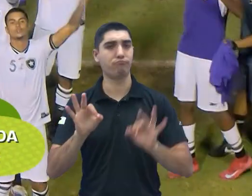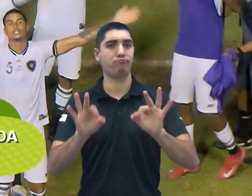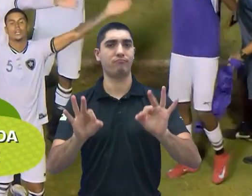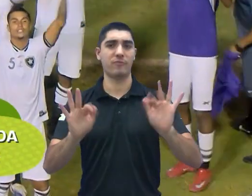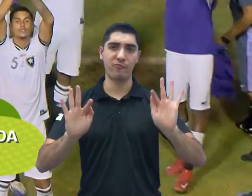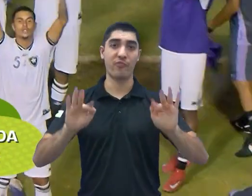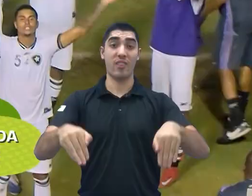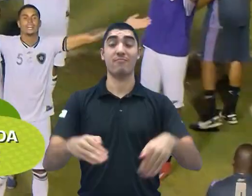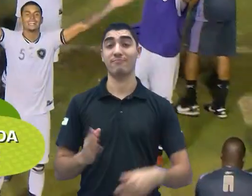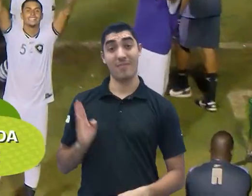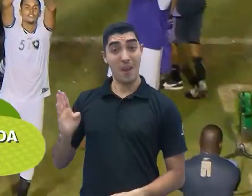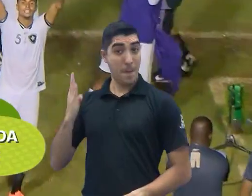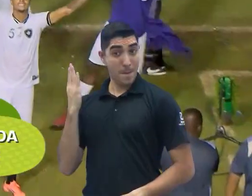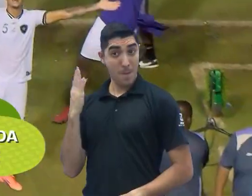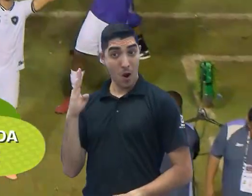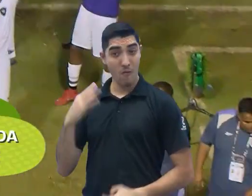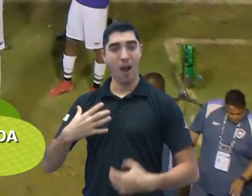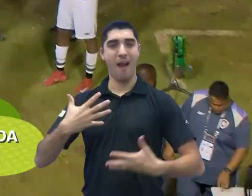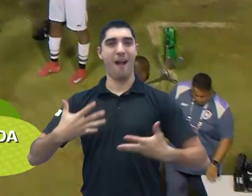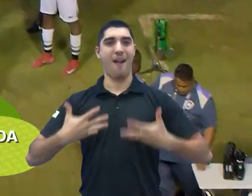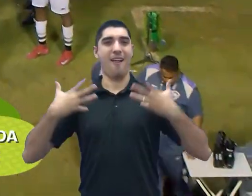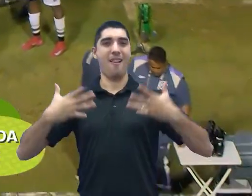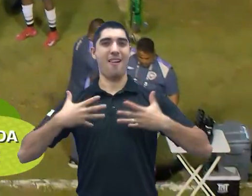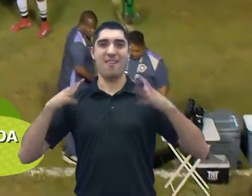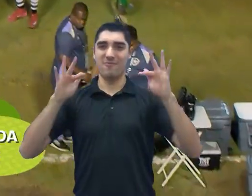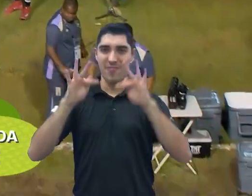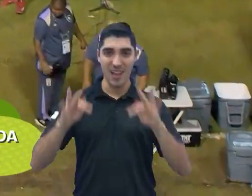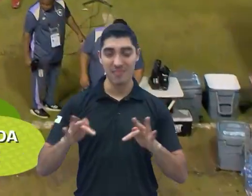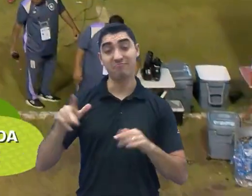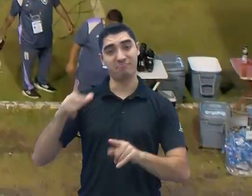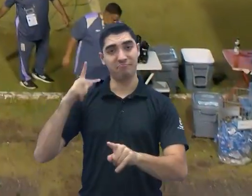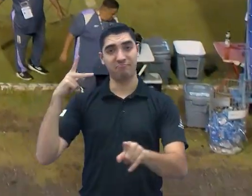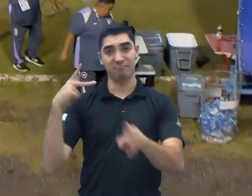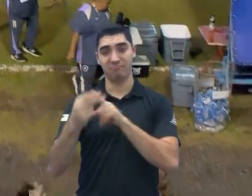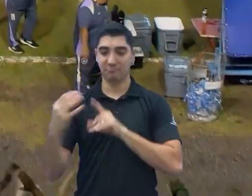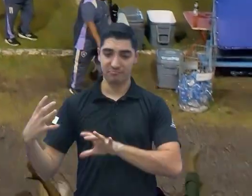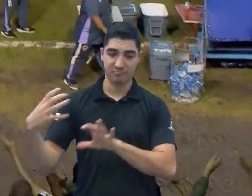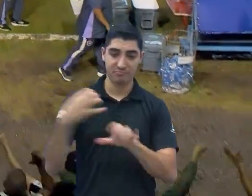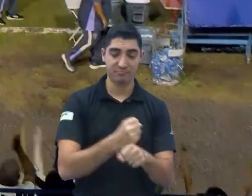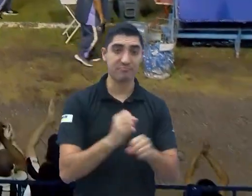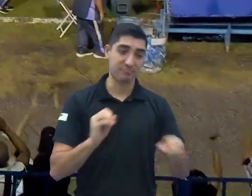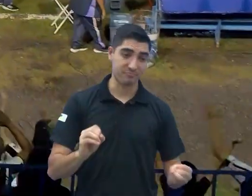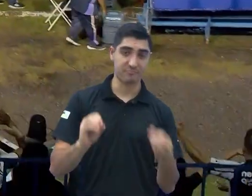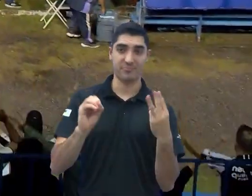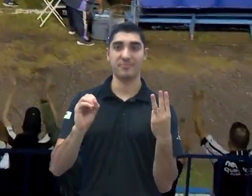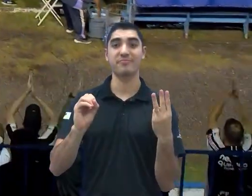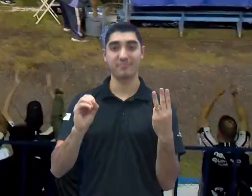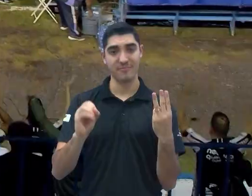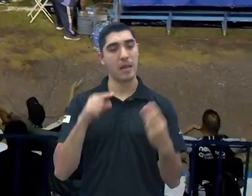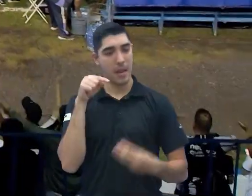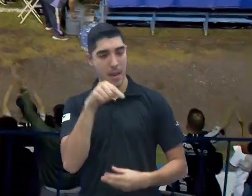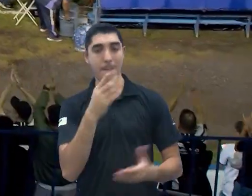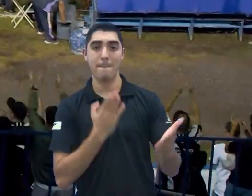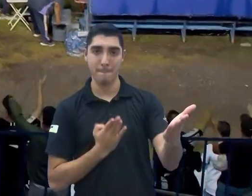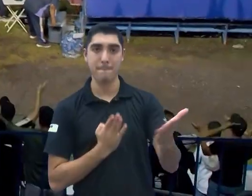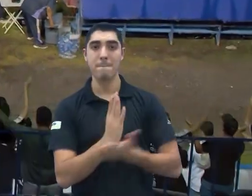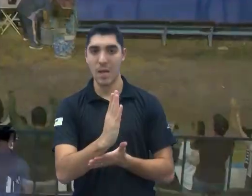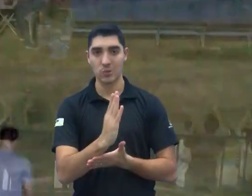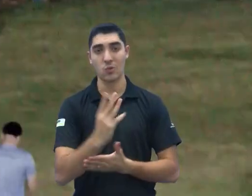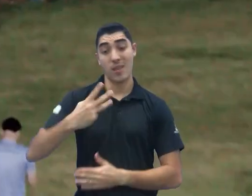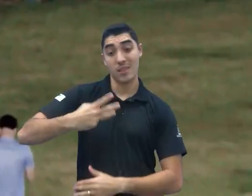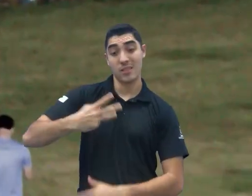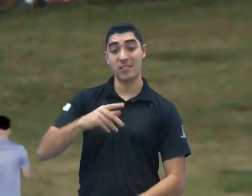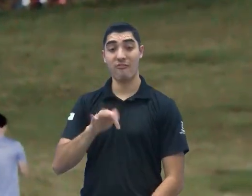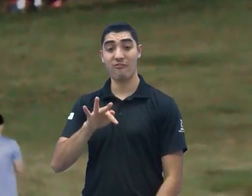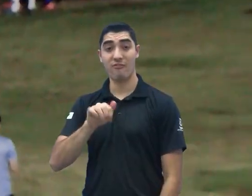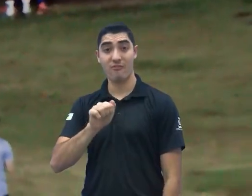Festa dos botafoguenses em Taubaté. Vitória por 3-0 do Fogão, classificado para a terceira fase.